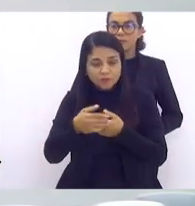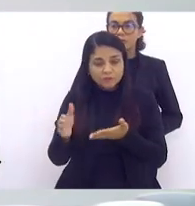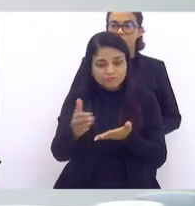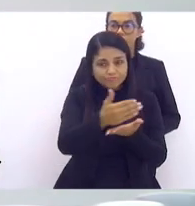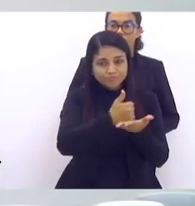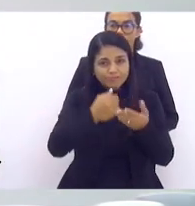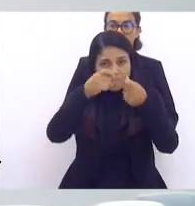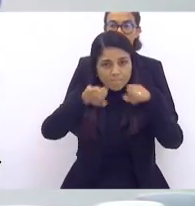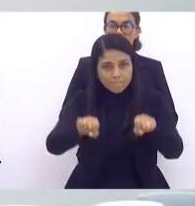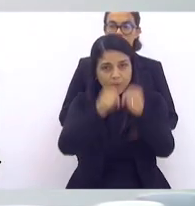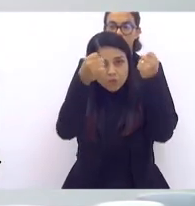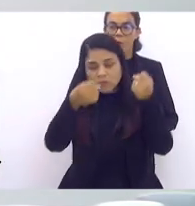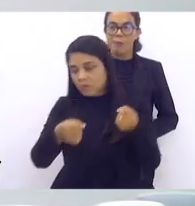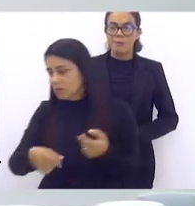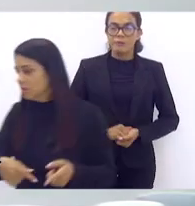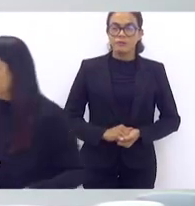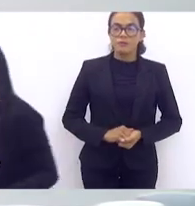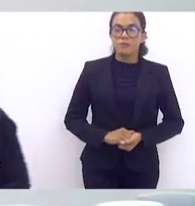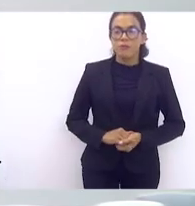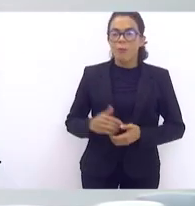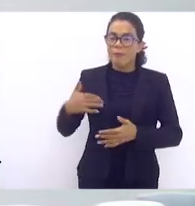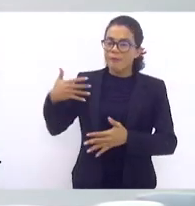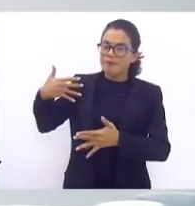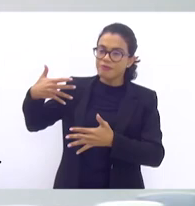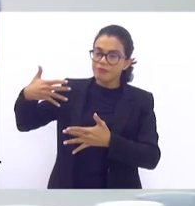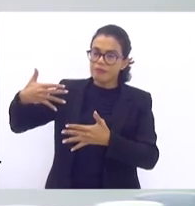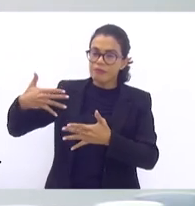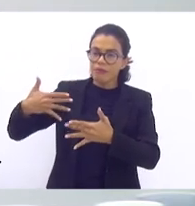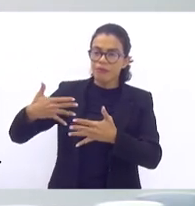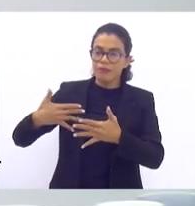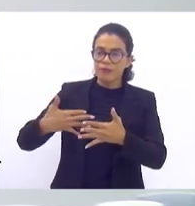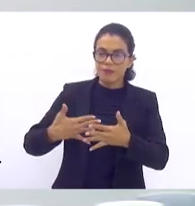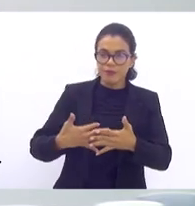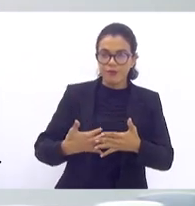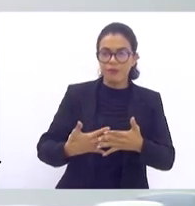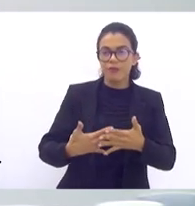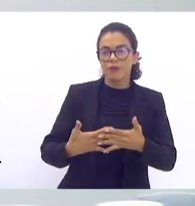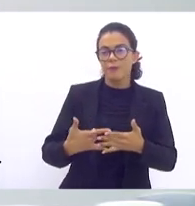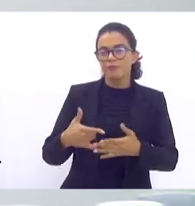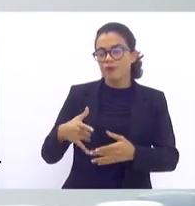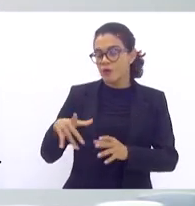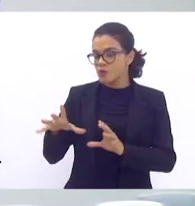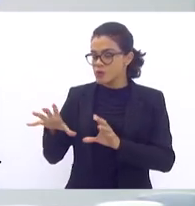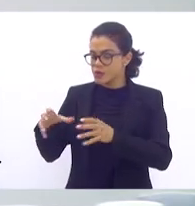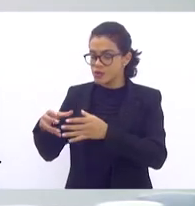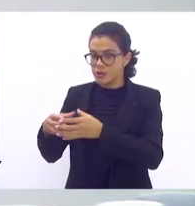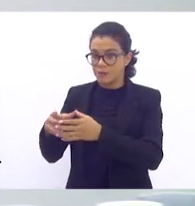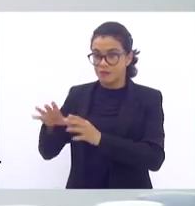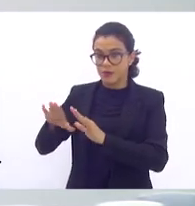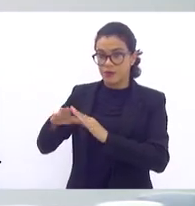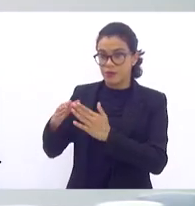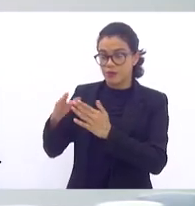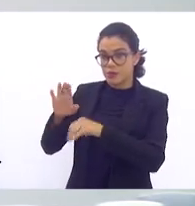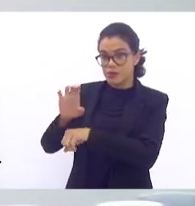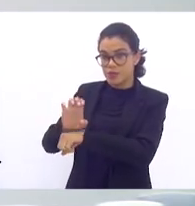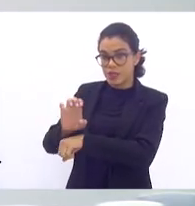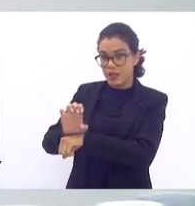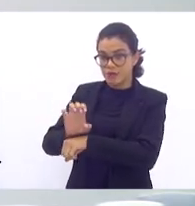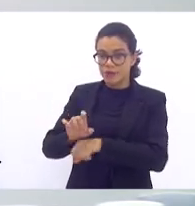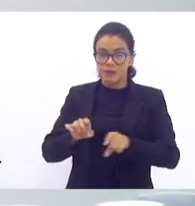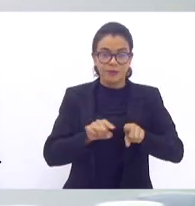e ao longo do tempo é os lobs tanto nos Estados quanto no governo federal